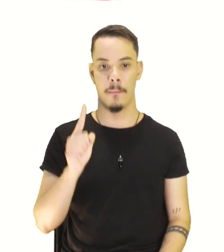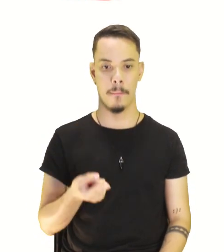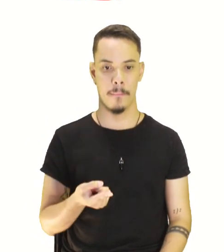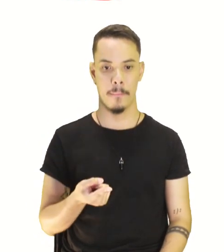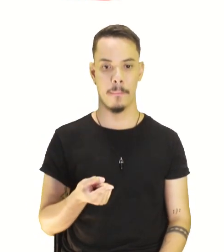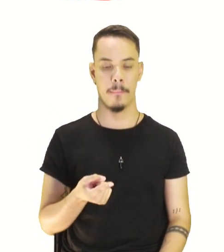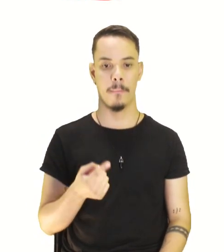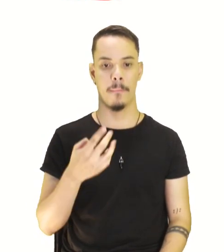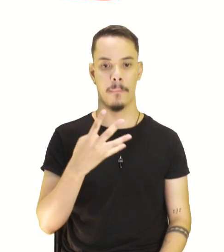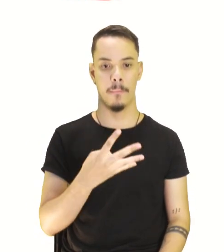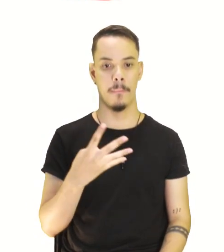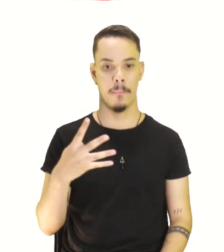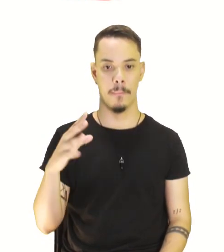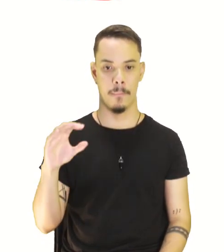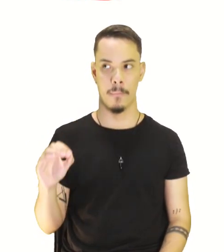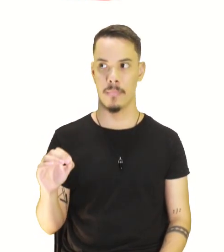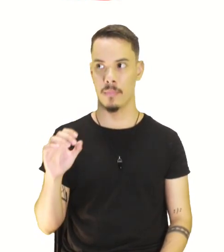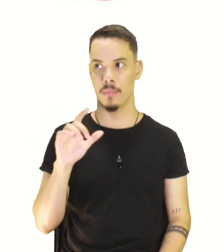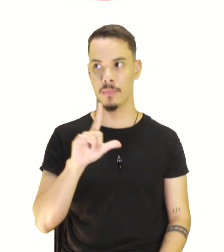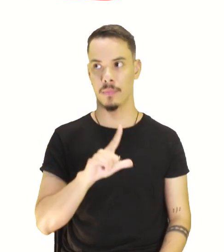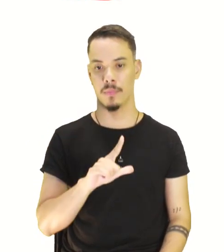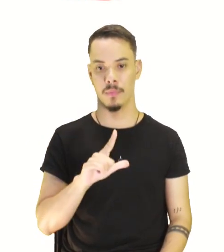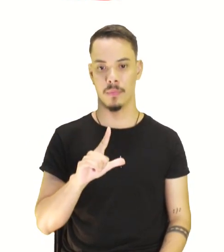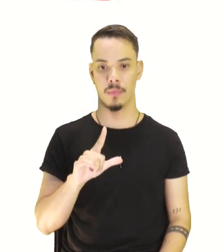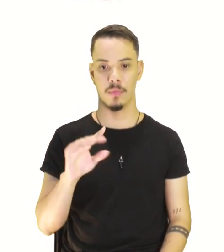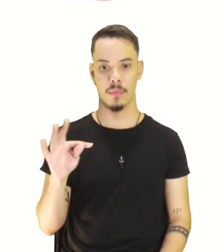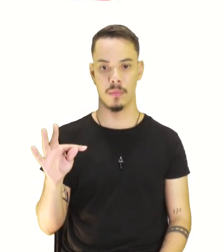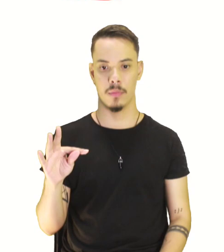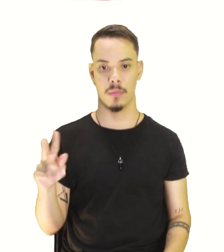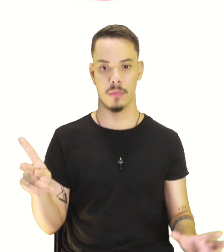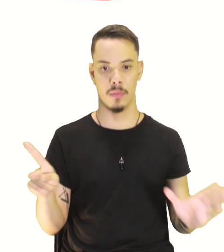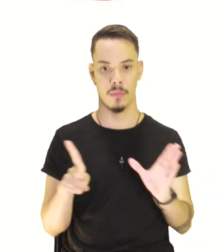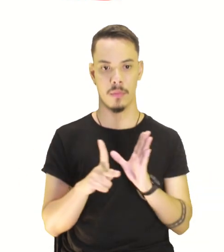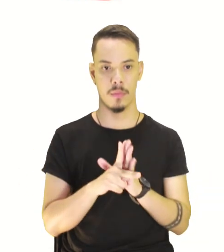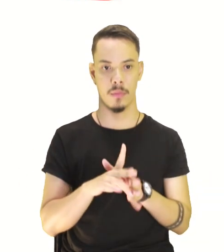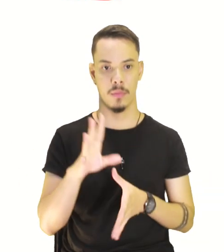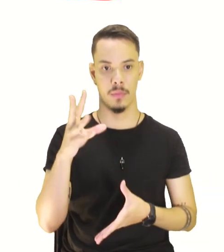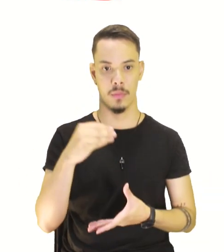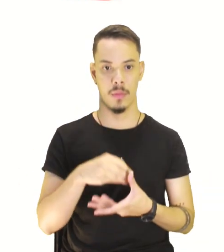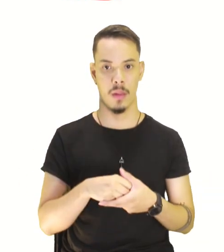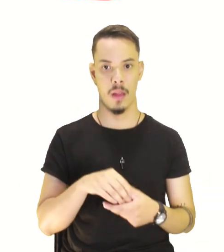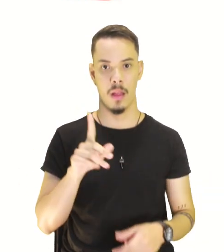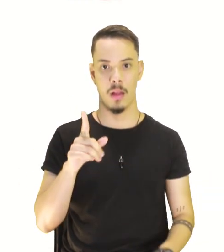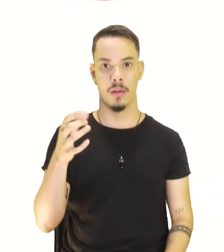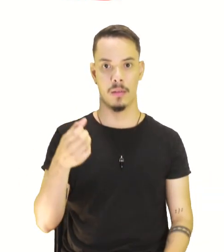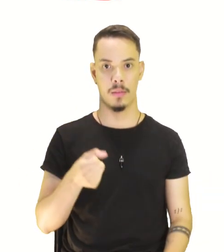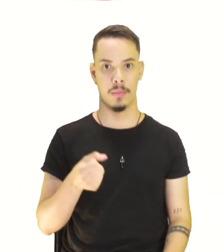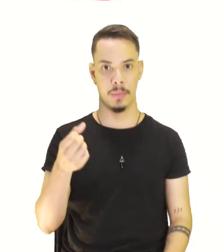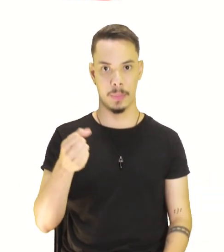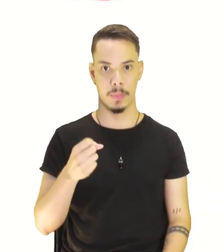1.440 litros de leite. Nós estamos produzindo aí com